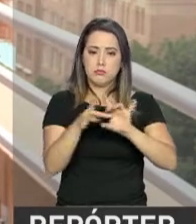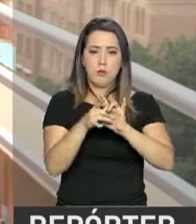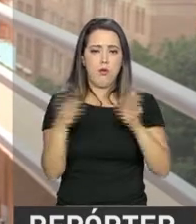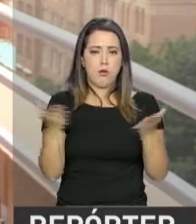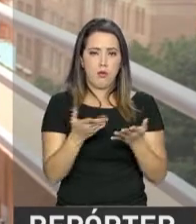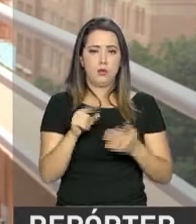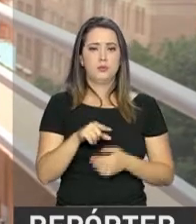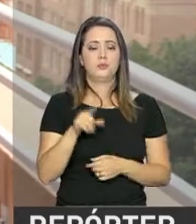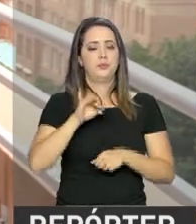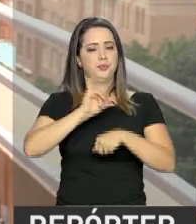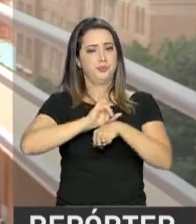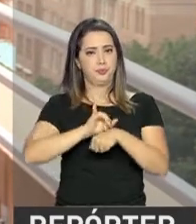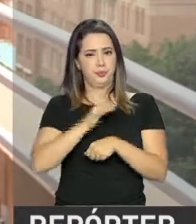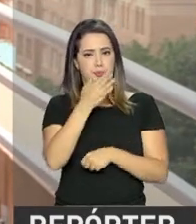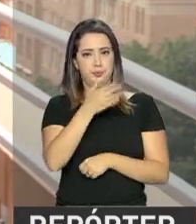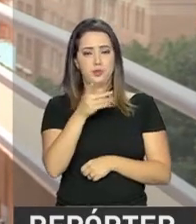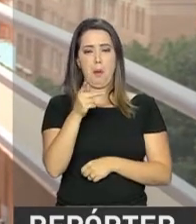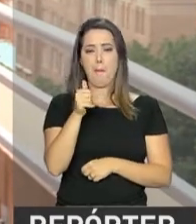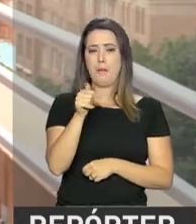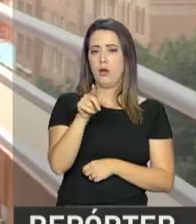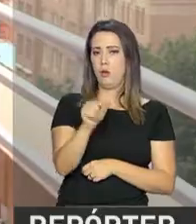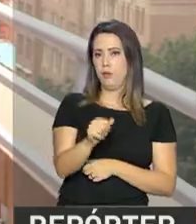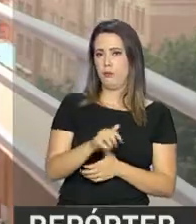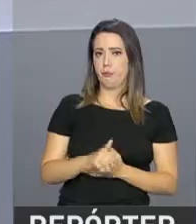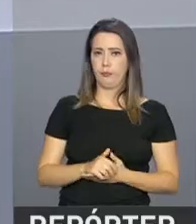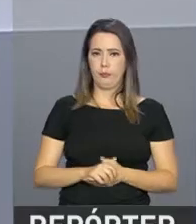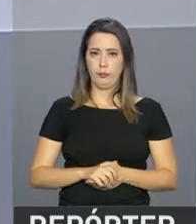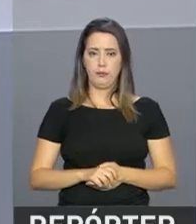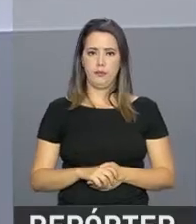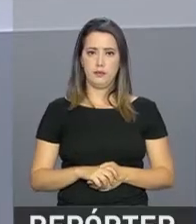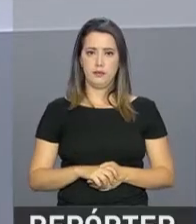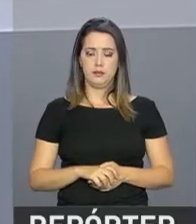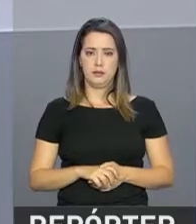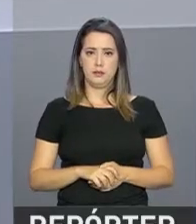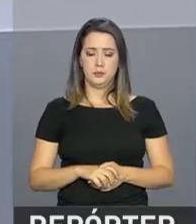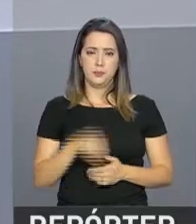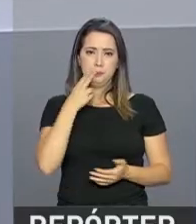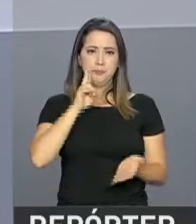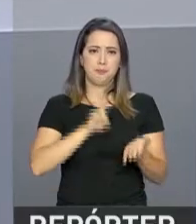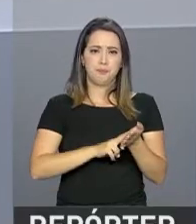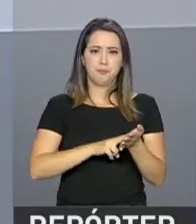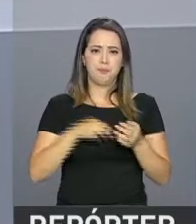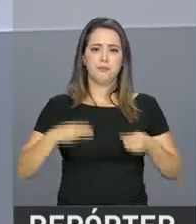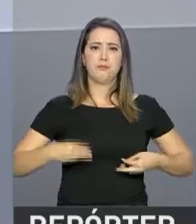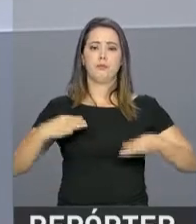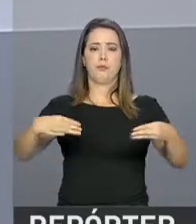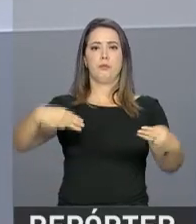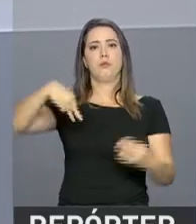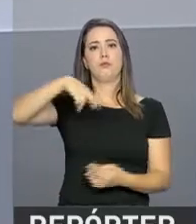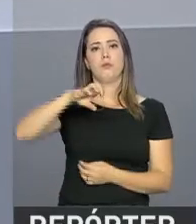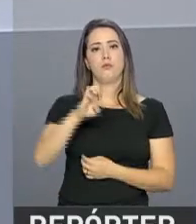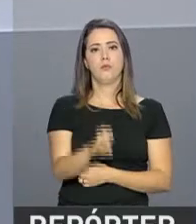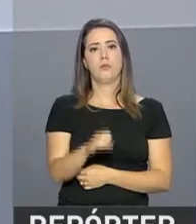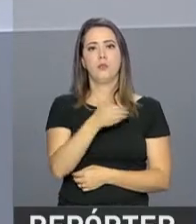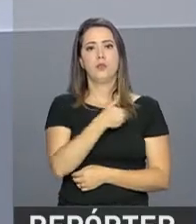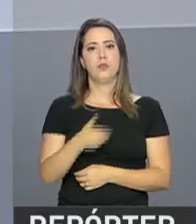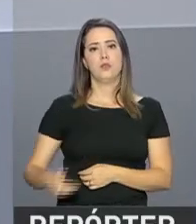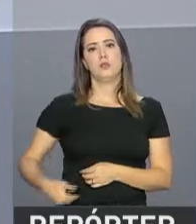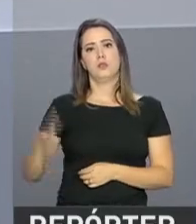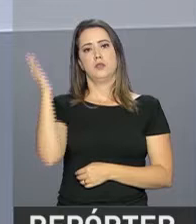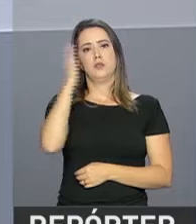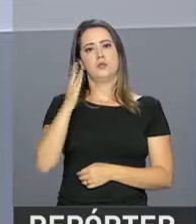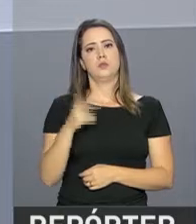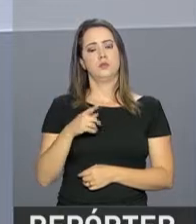De Washington, nos Estados Unidos, Paola De Orte. Em nota divulgada pelo Ministério das Relações Exteriores,